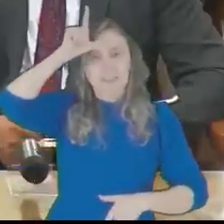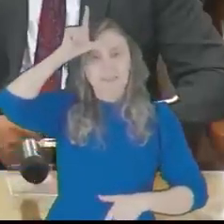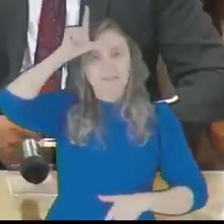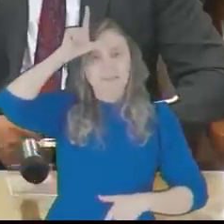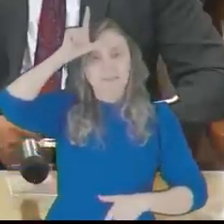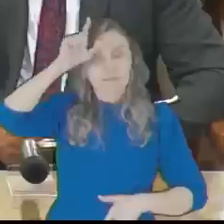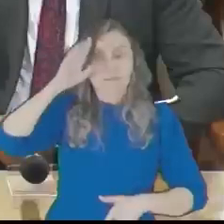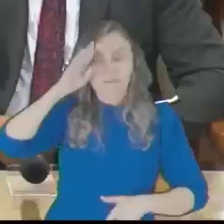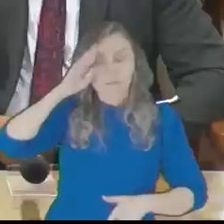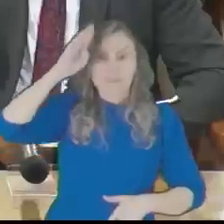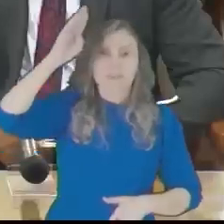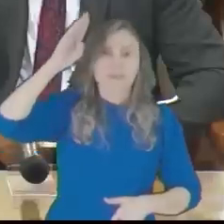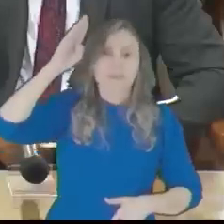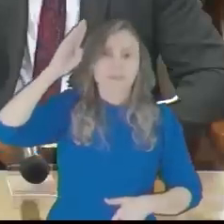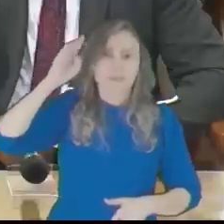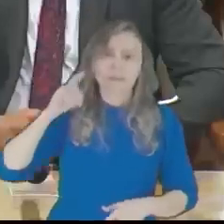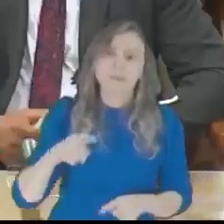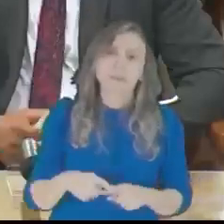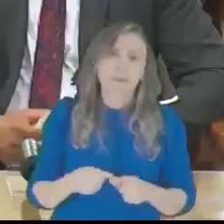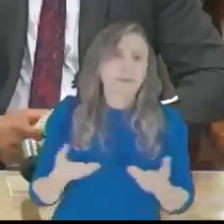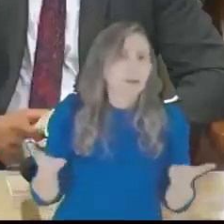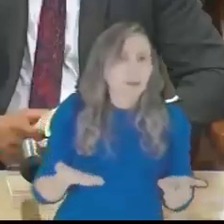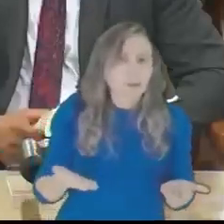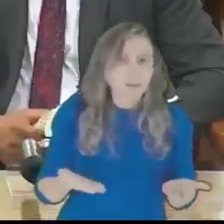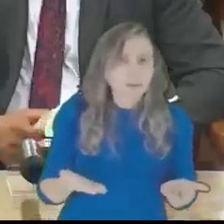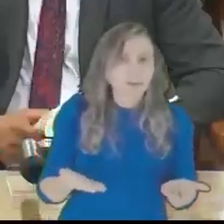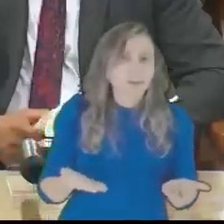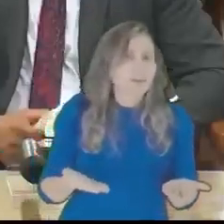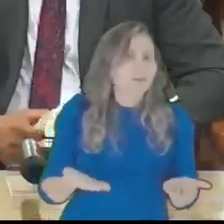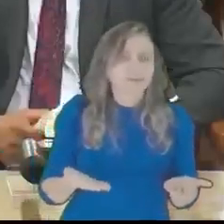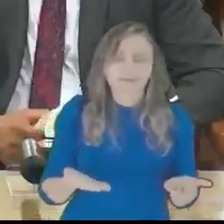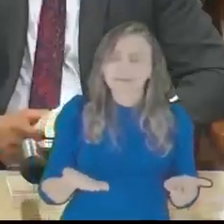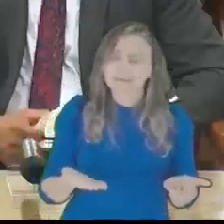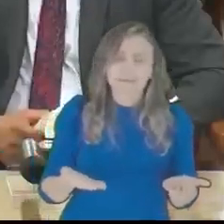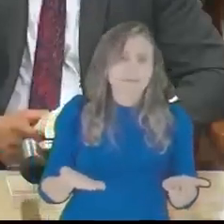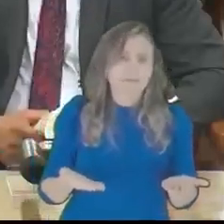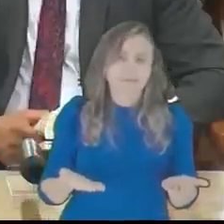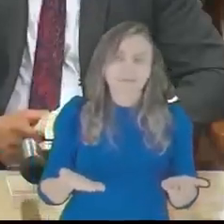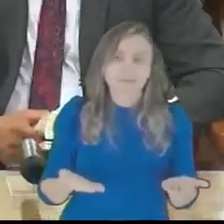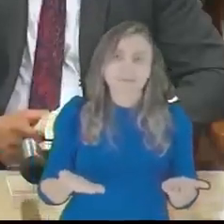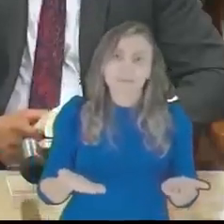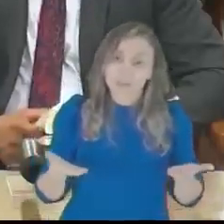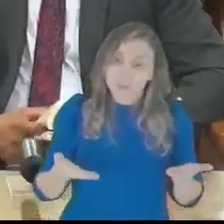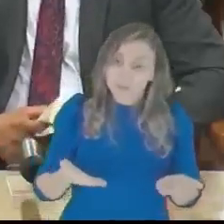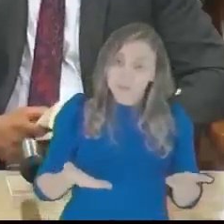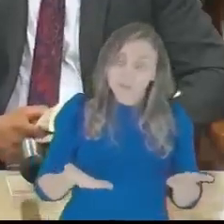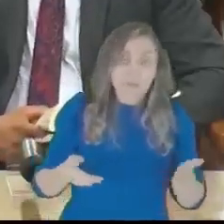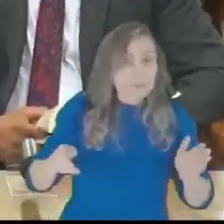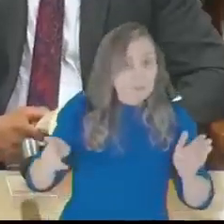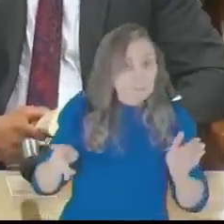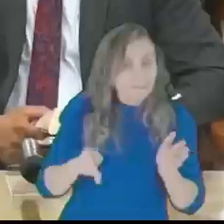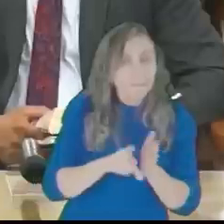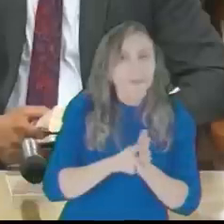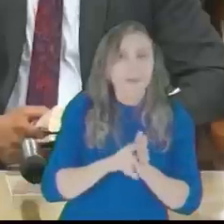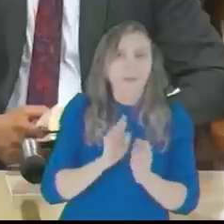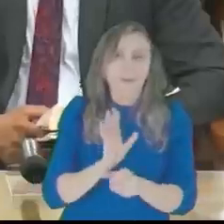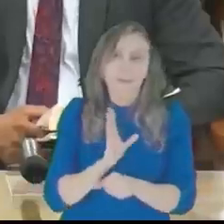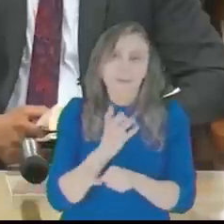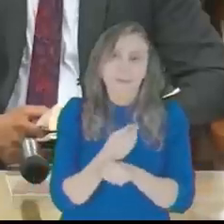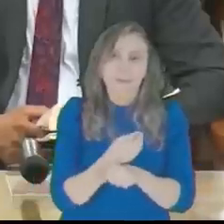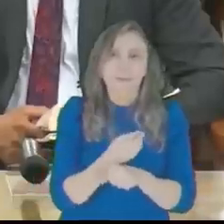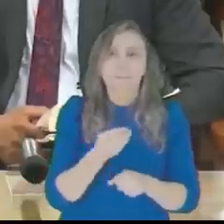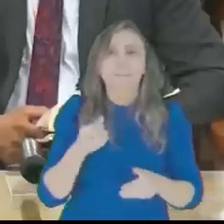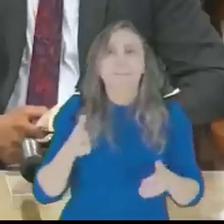Mas não é esse momento. Esse momento não é o momento de Israel. Esse momento é o momento da igreja.